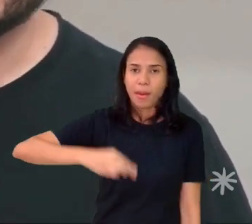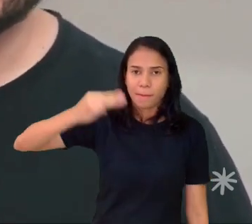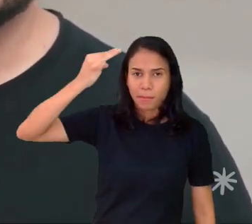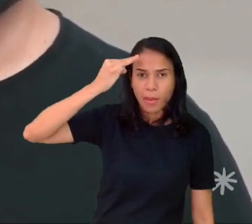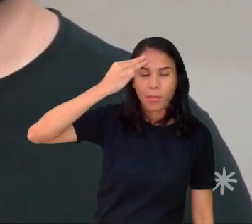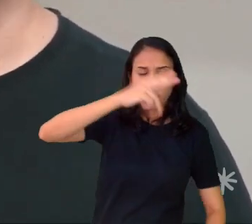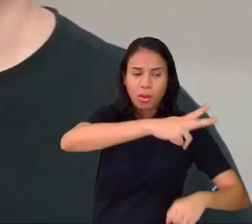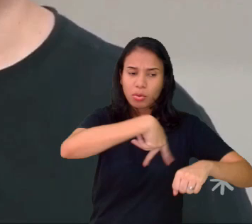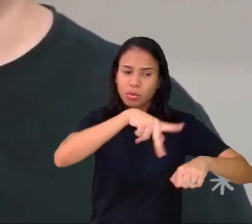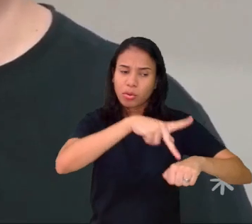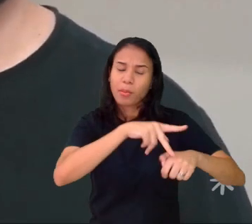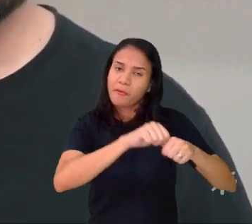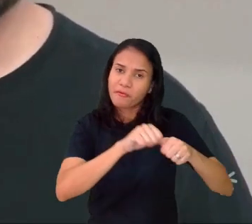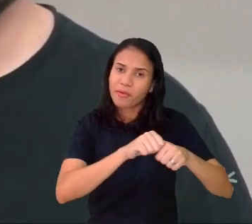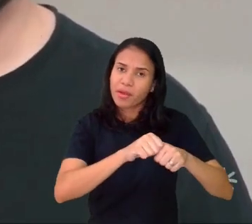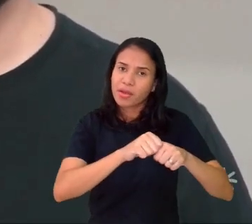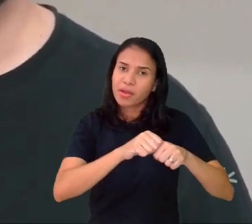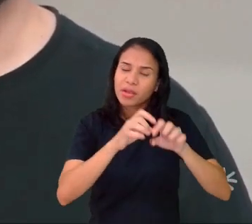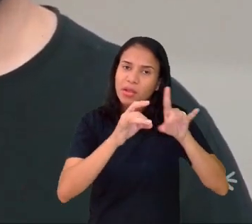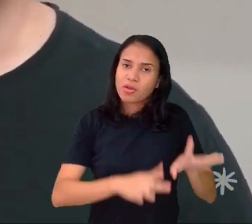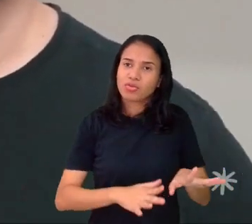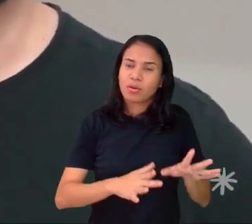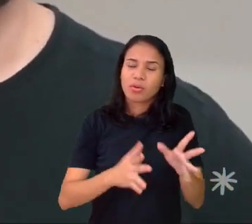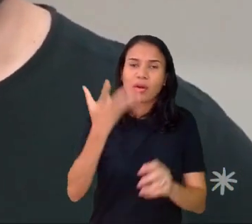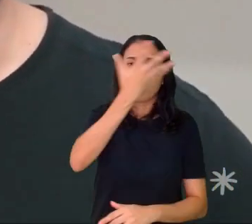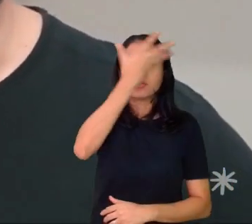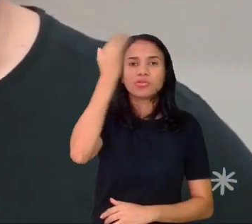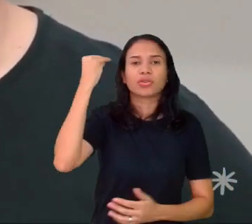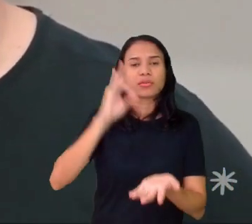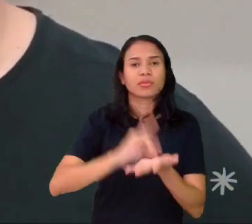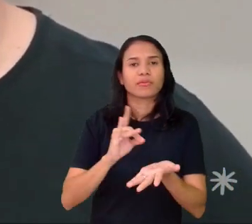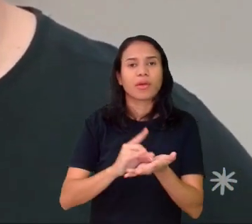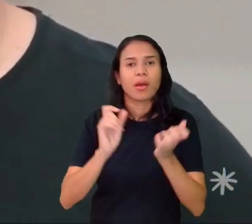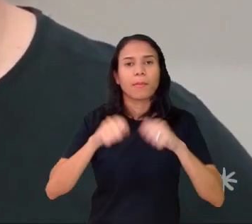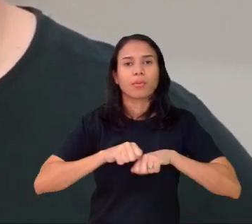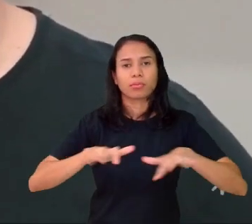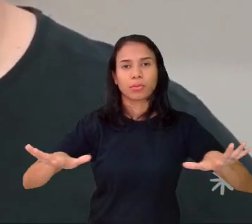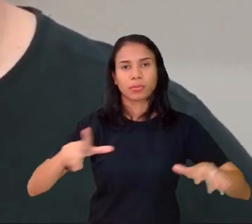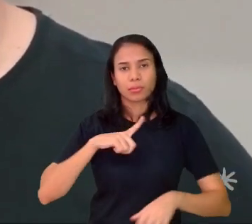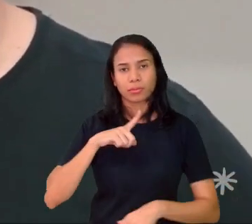deixou de fazer quando esqueceu o quão grande poderia ser.